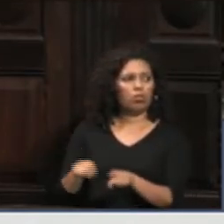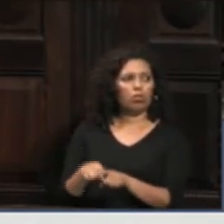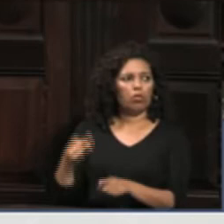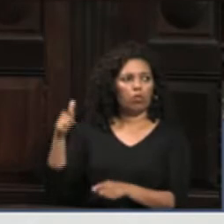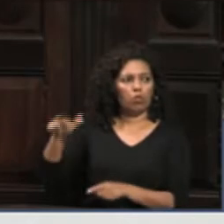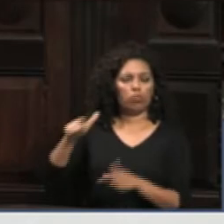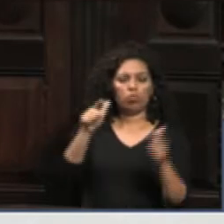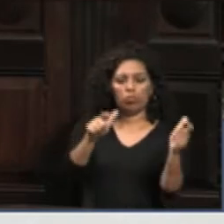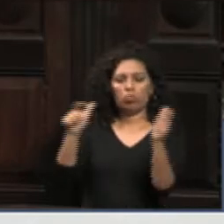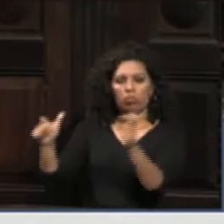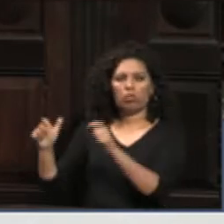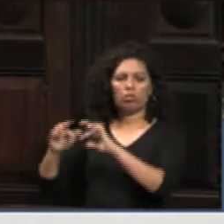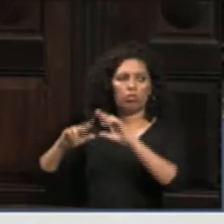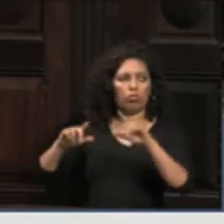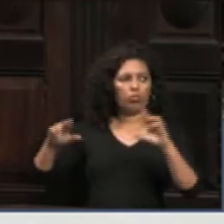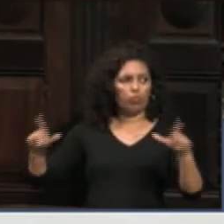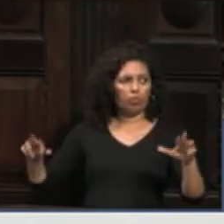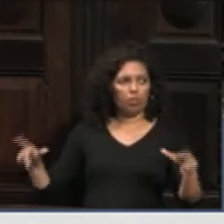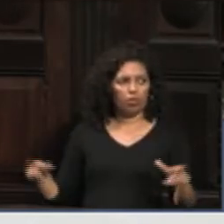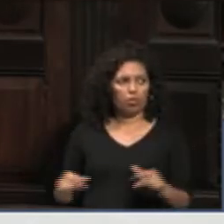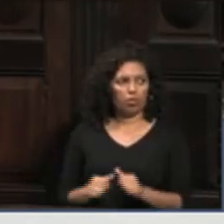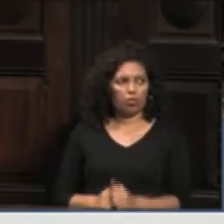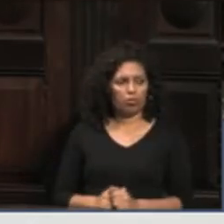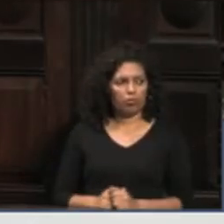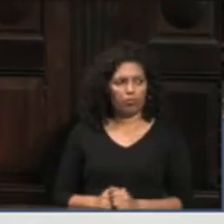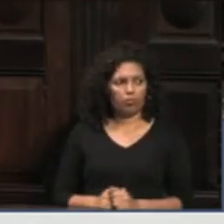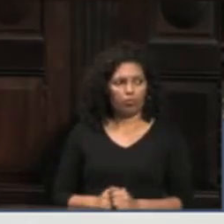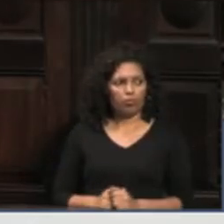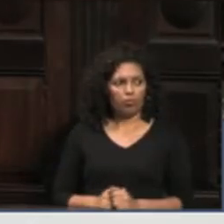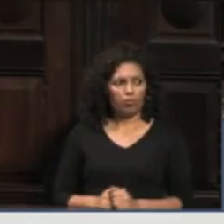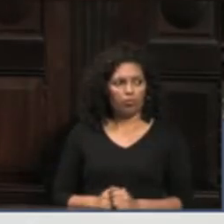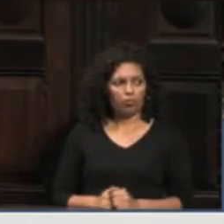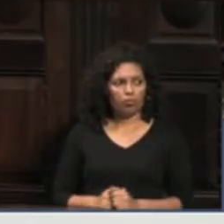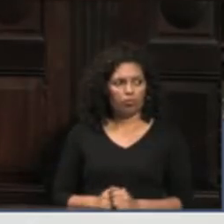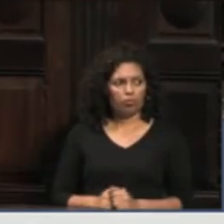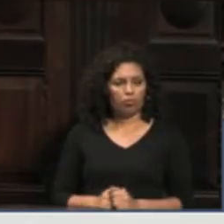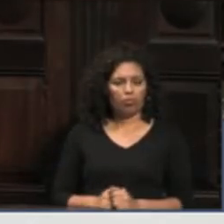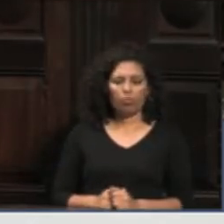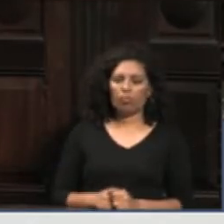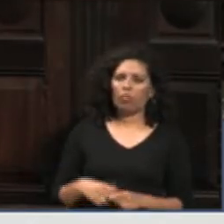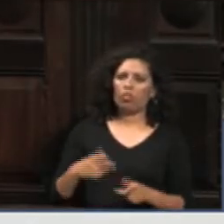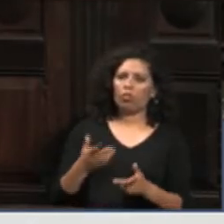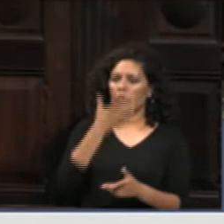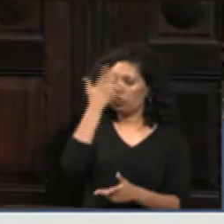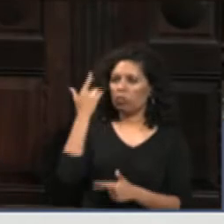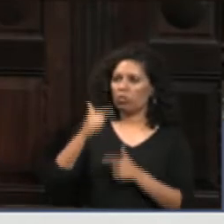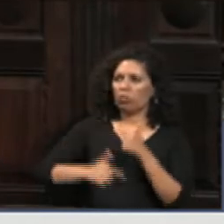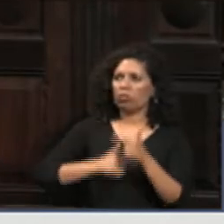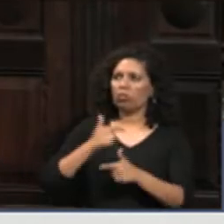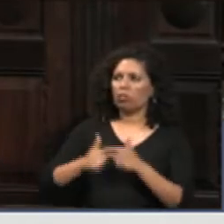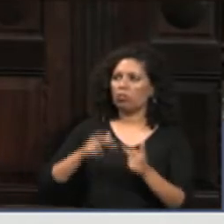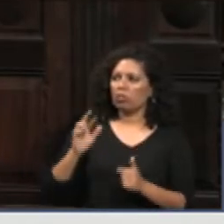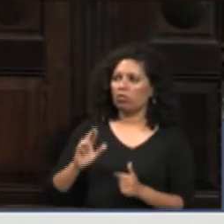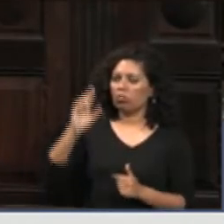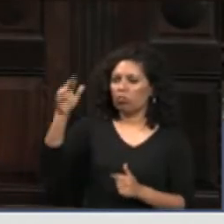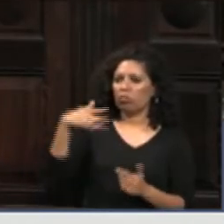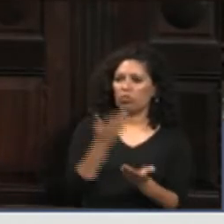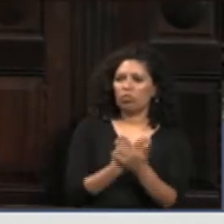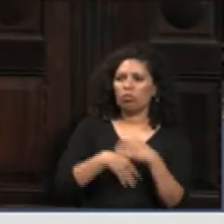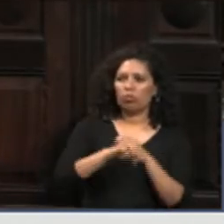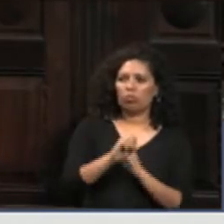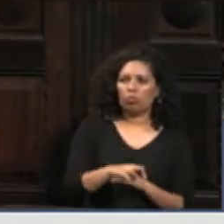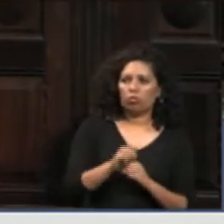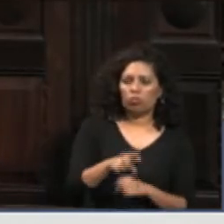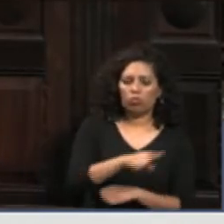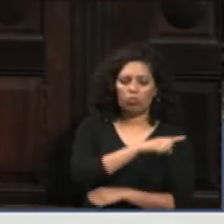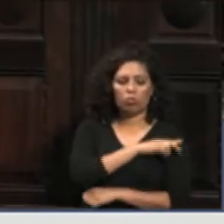como a gestão democrática nas escolhas dos novos diretores, tanto na rede do ensino médio, né, na